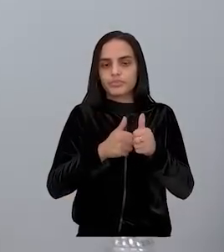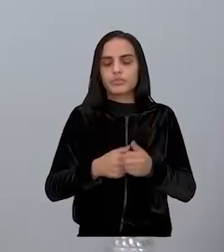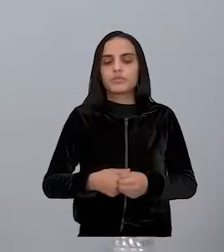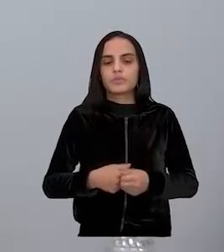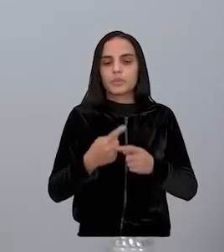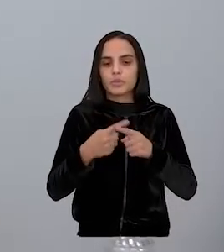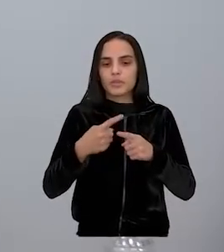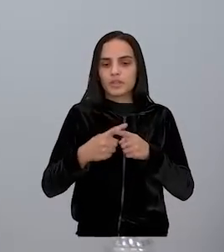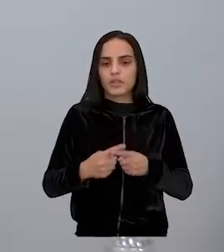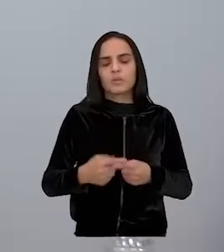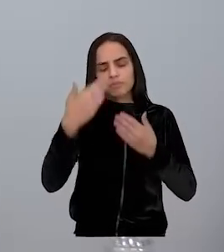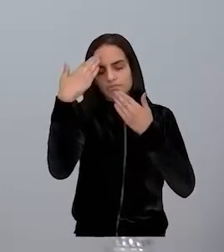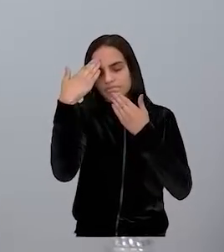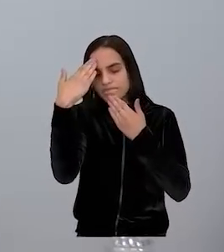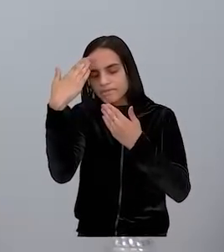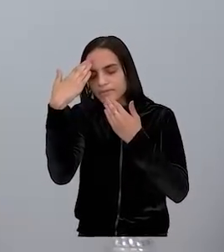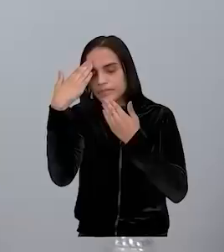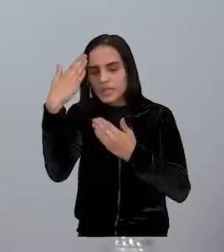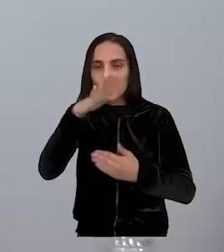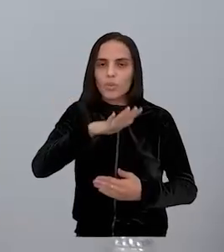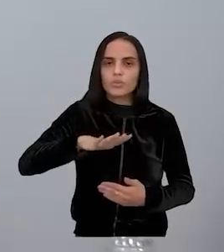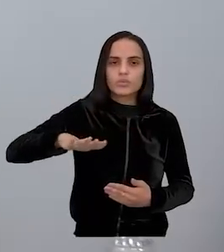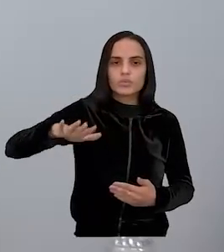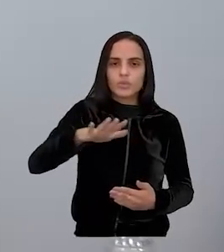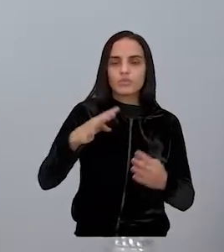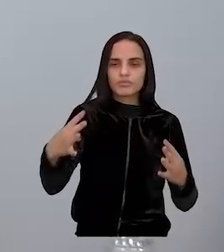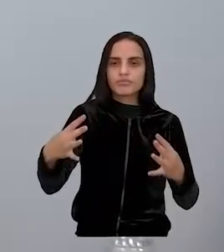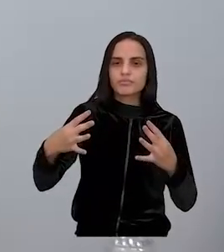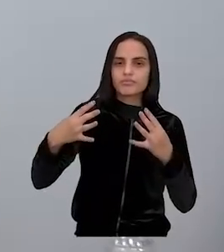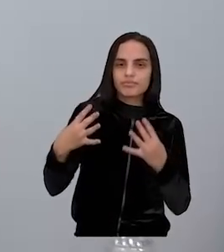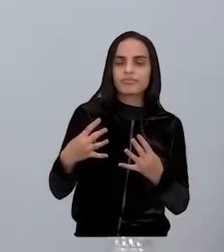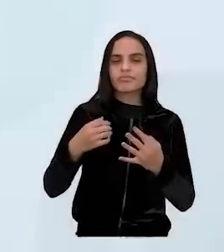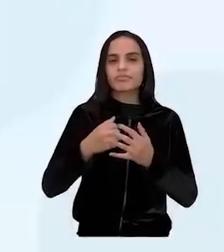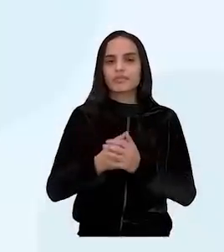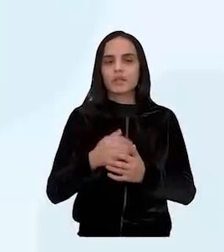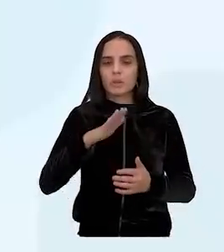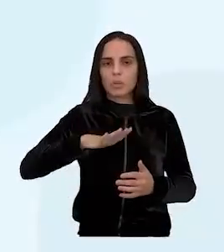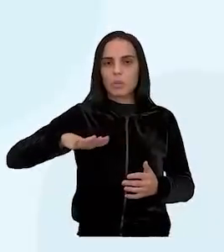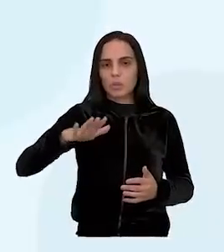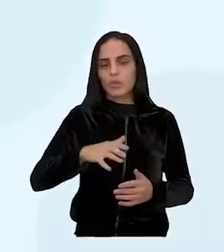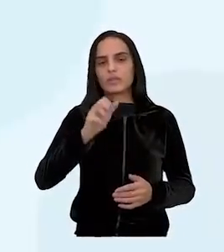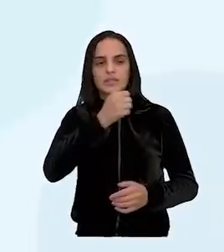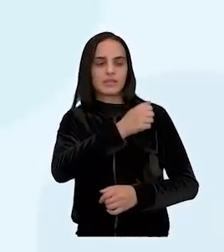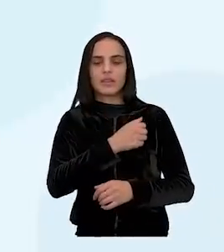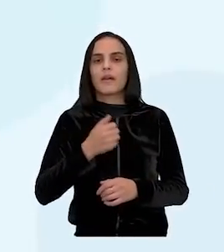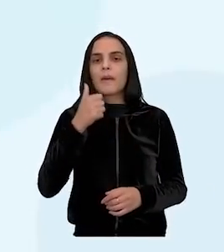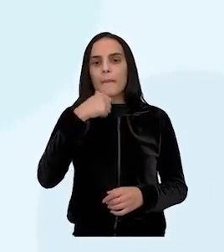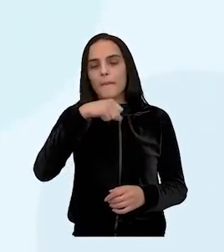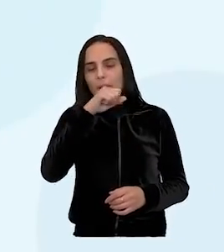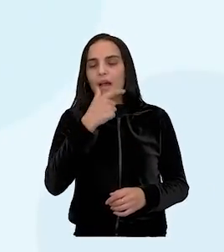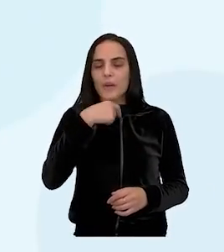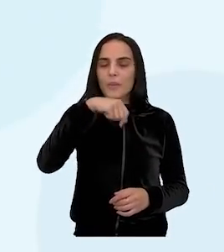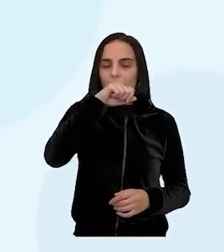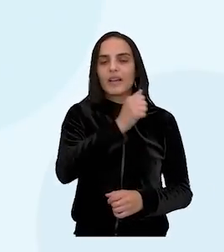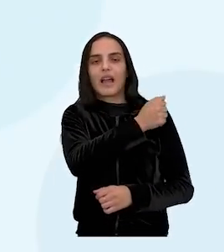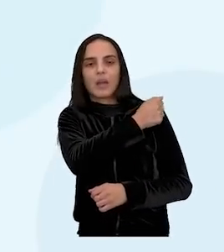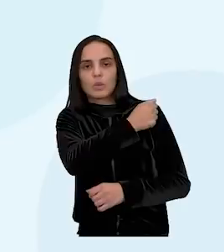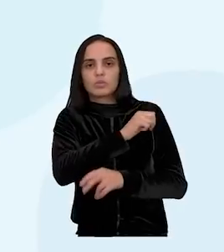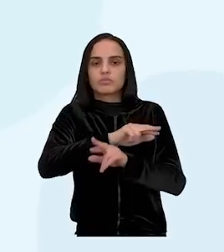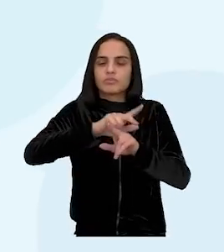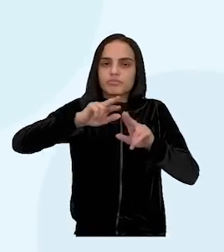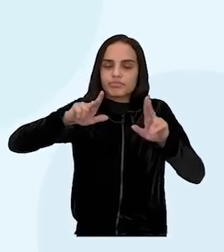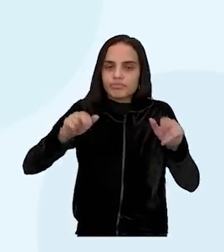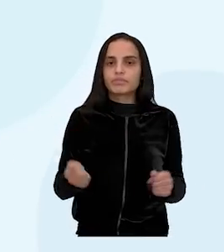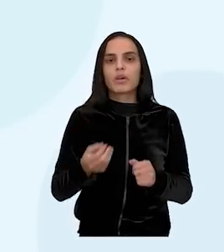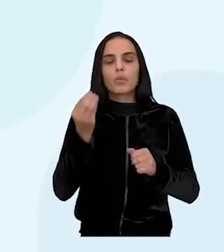Então, muito obrigada a todos que estiveram conosco, produção, Andréia, pais, alunos, professores, todos. E um beijo para os